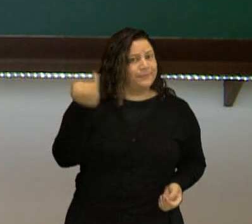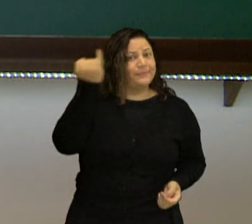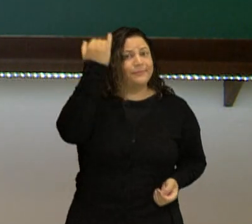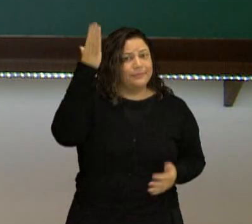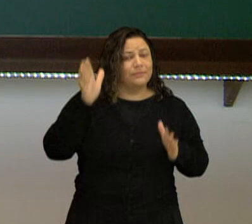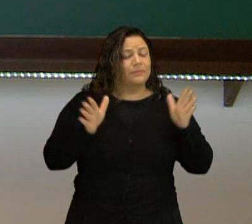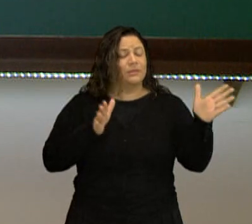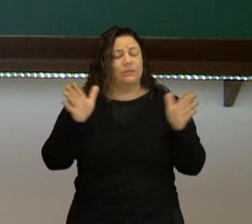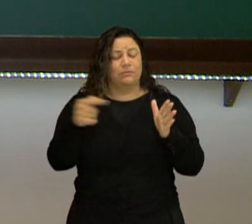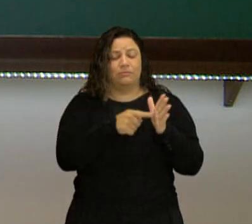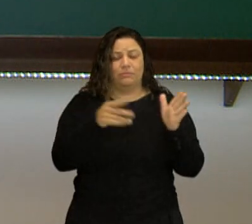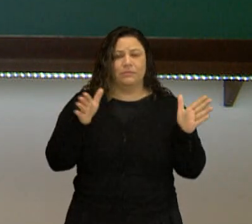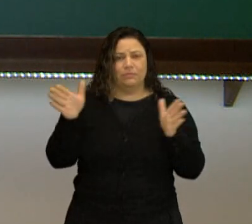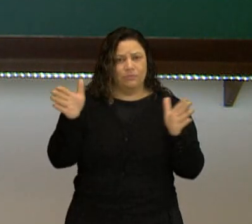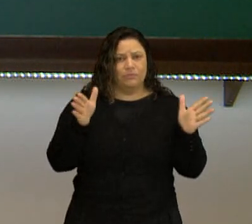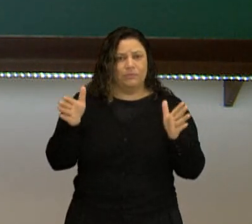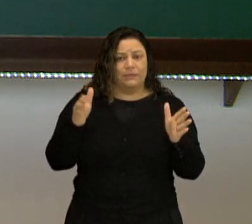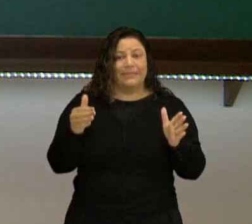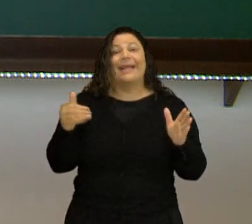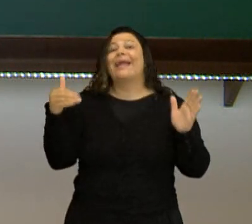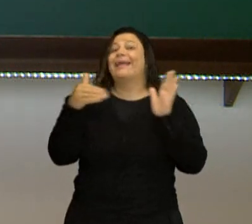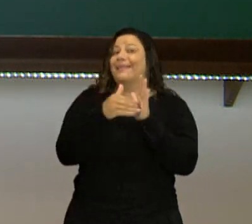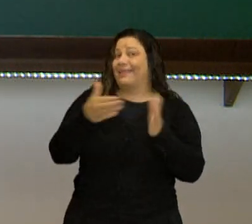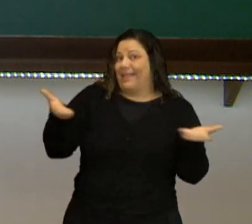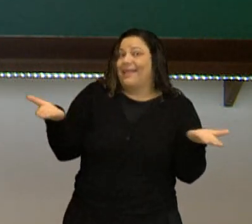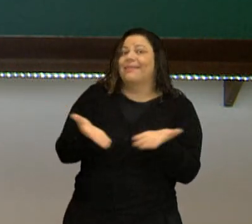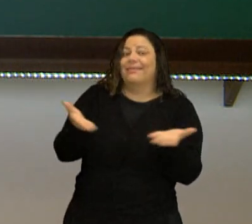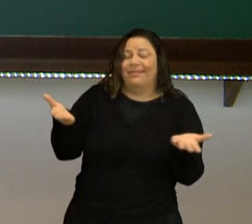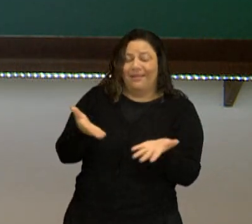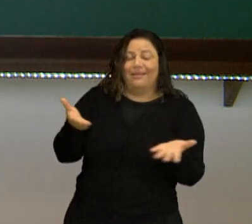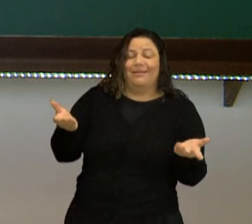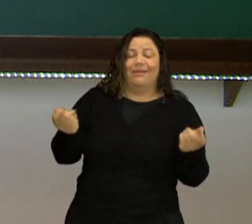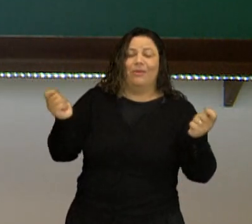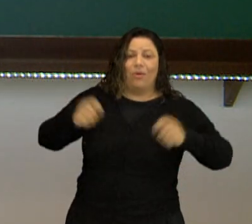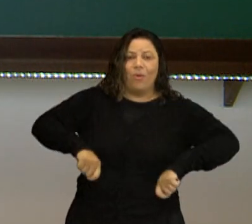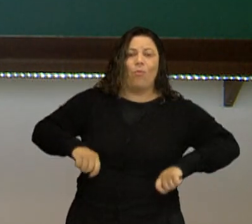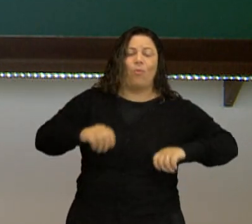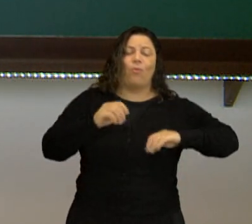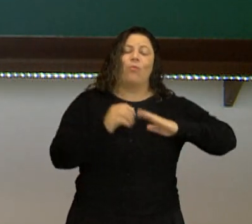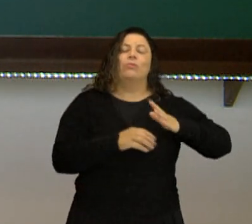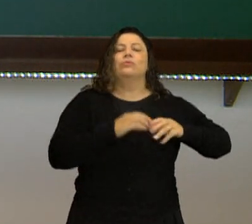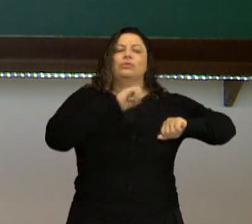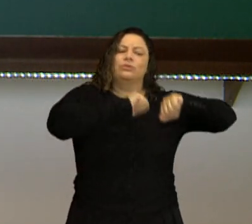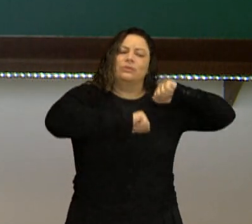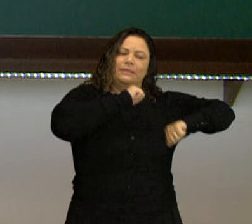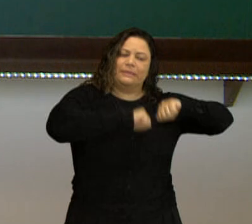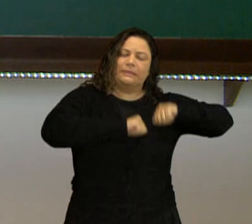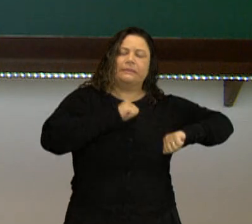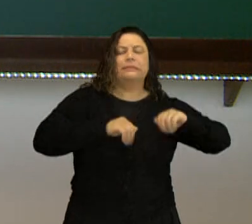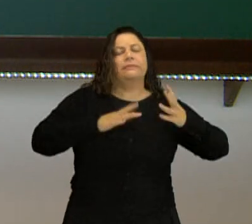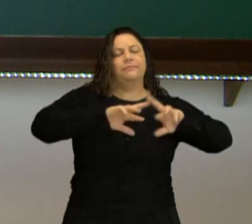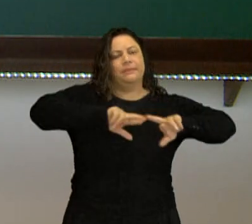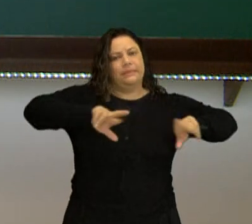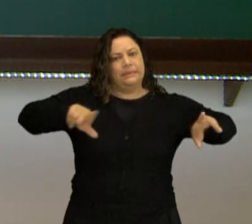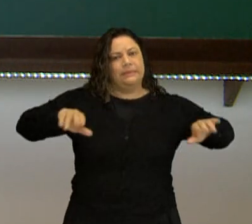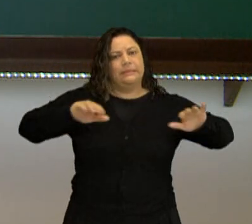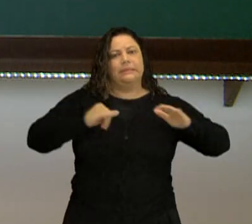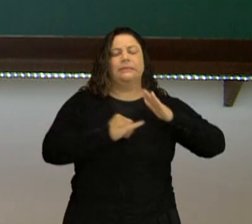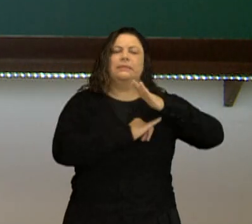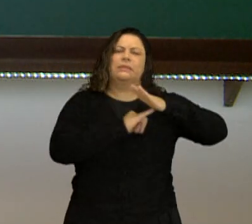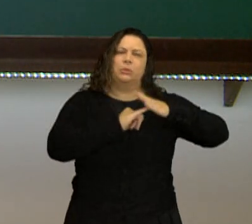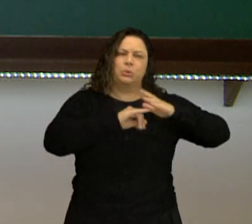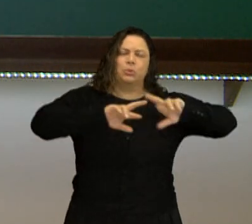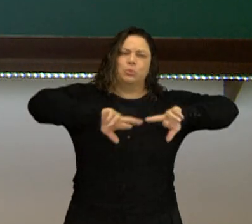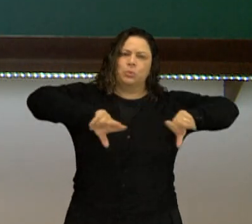nas corporações de ofício, ela existe até hoje, né? Em instituições, em empresas, a gente tem uma hierarquia. E eles